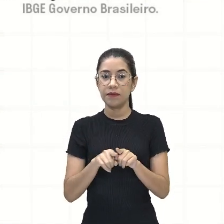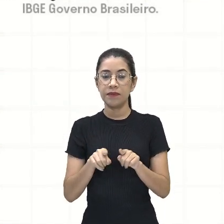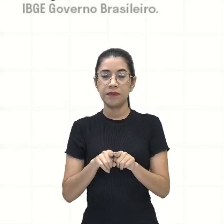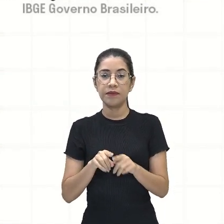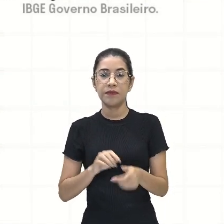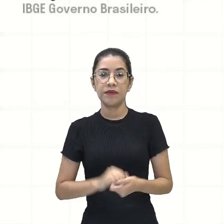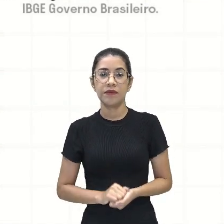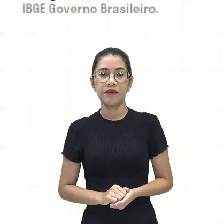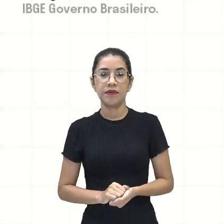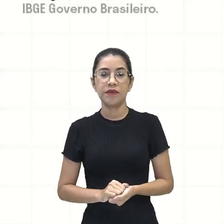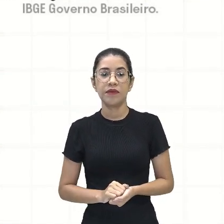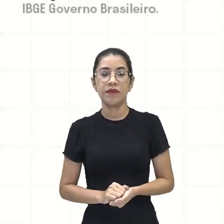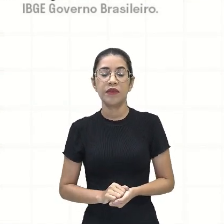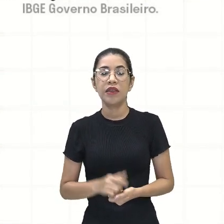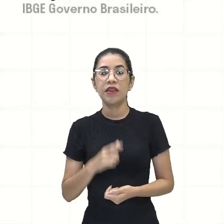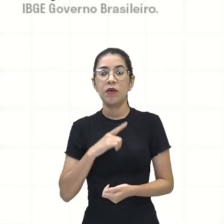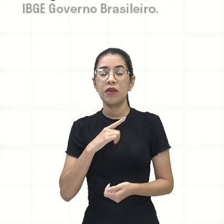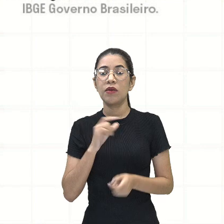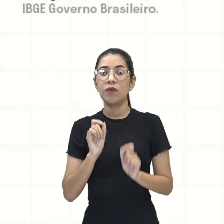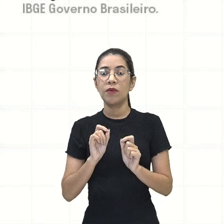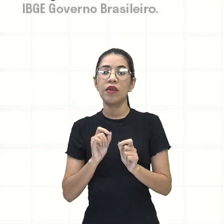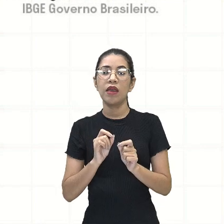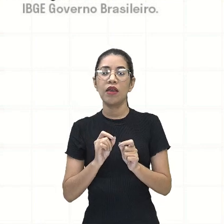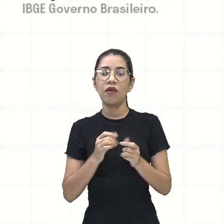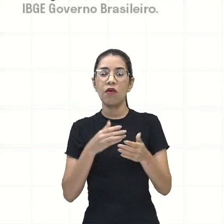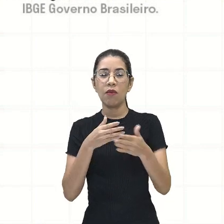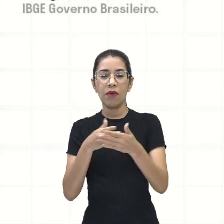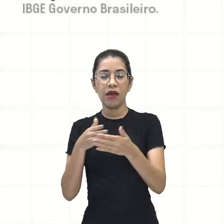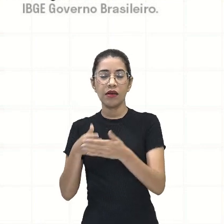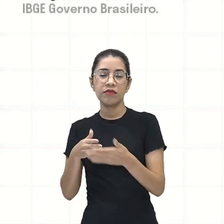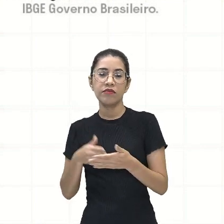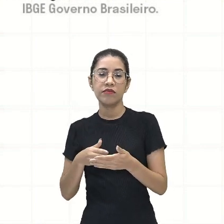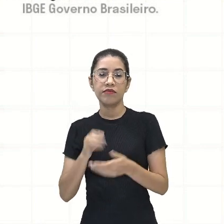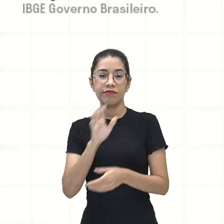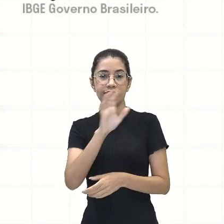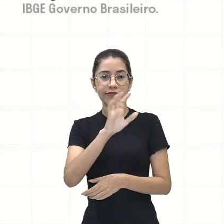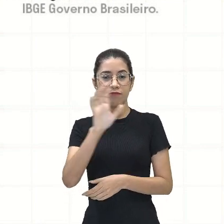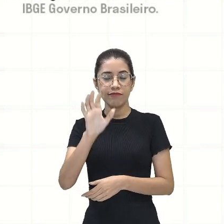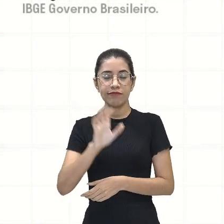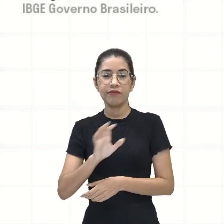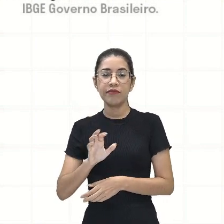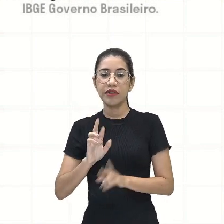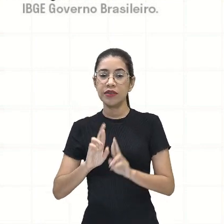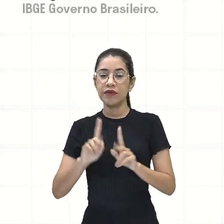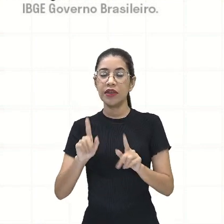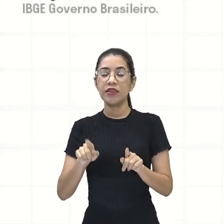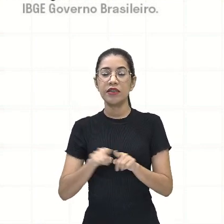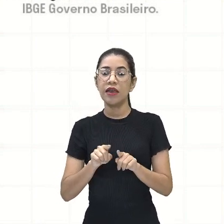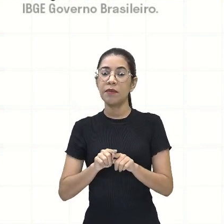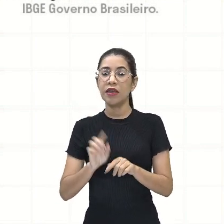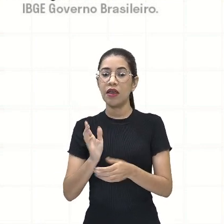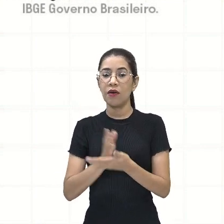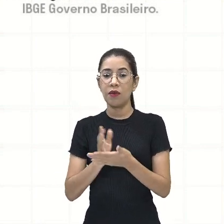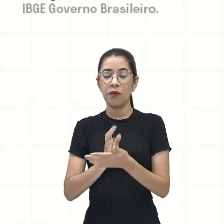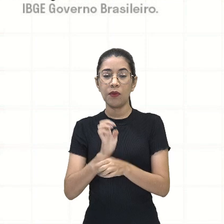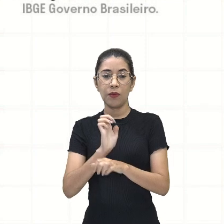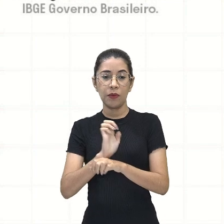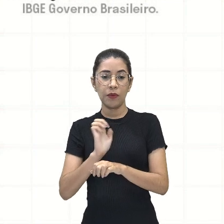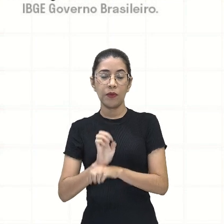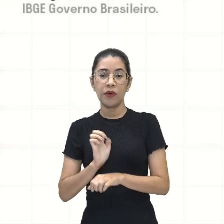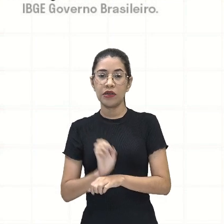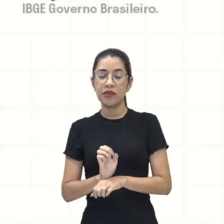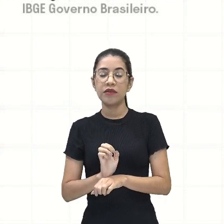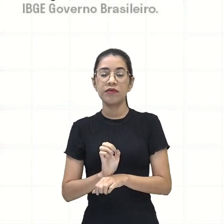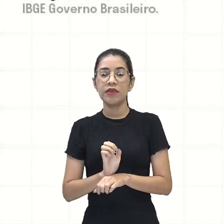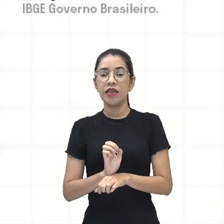Nós temos, olha, a delimitação desses territórios diferentes, e inclusive alguns estados aqui na década de 40,